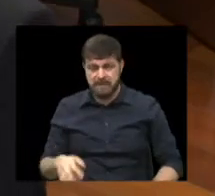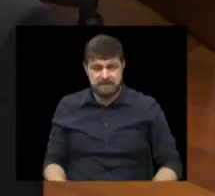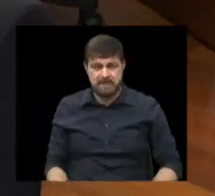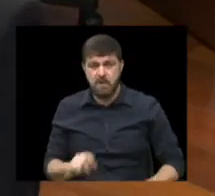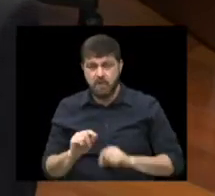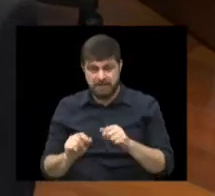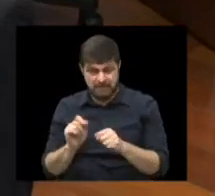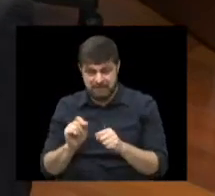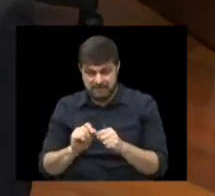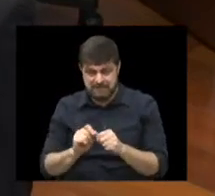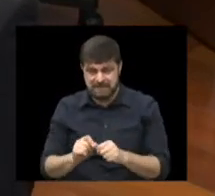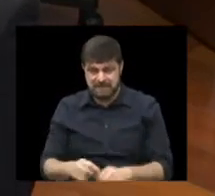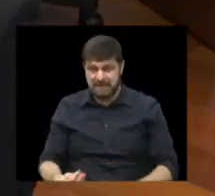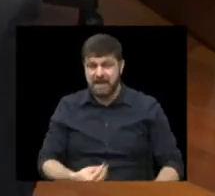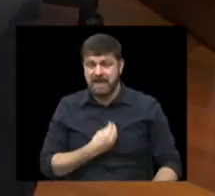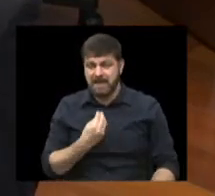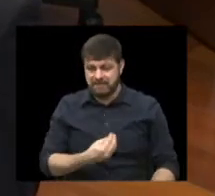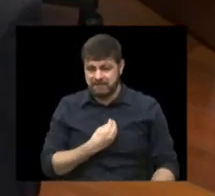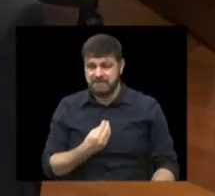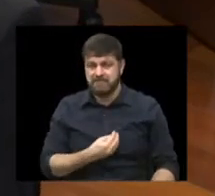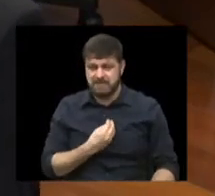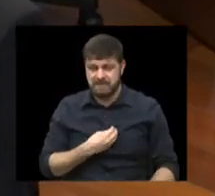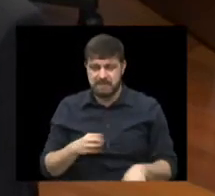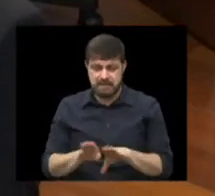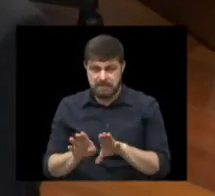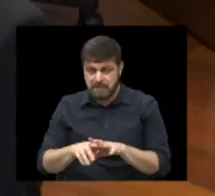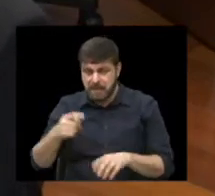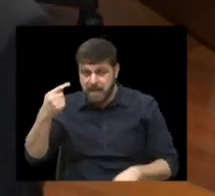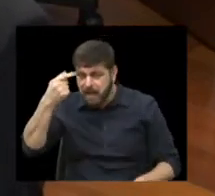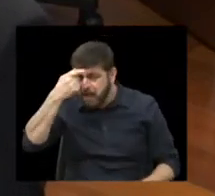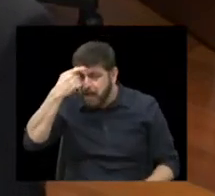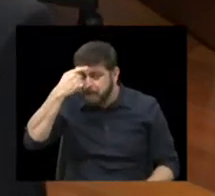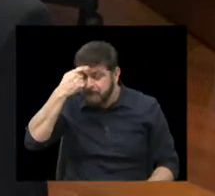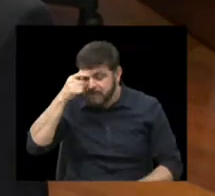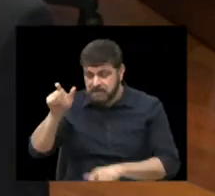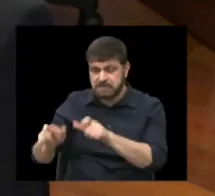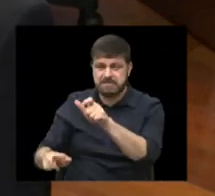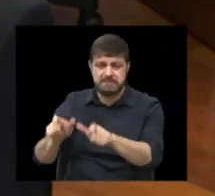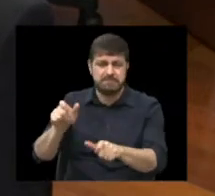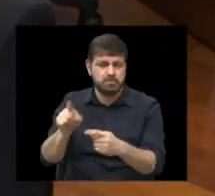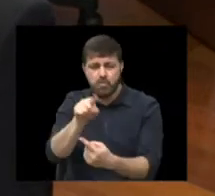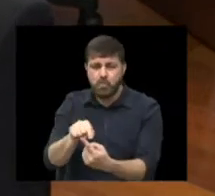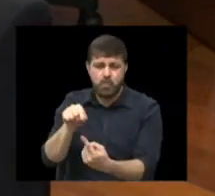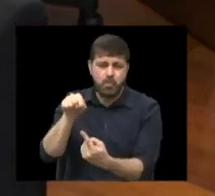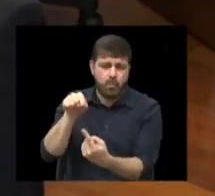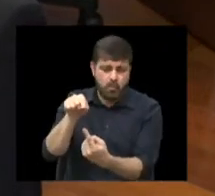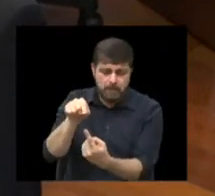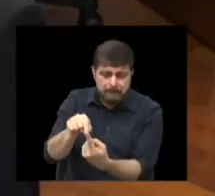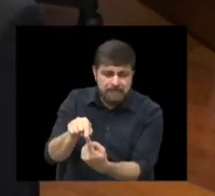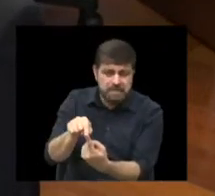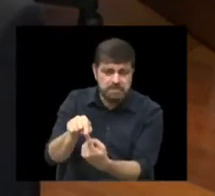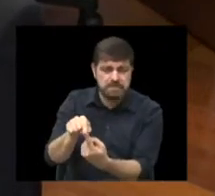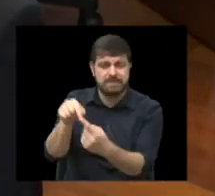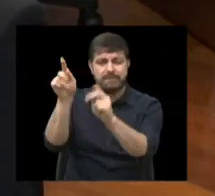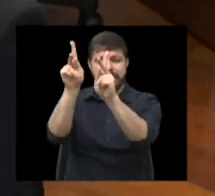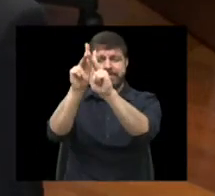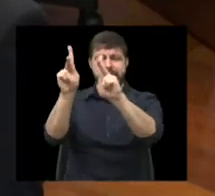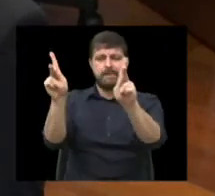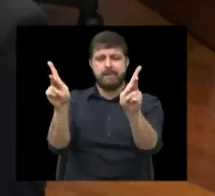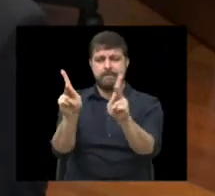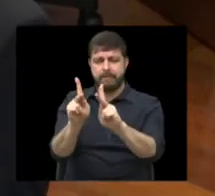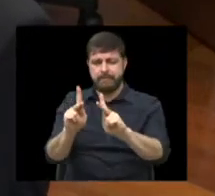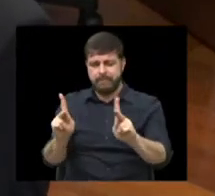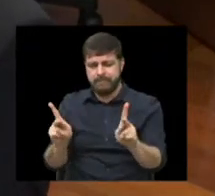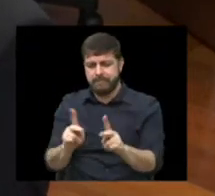que vai mexer, na realidade, com o coração e com a mente das pessoas, buscando realmente e definitivamente a paz no